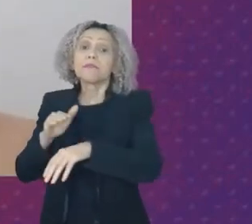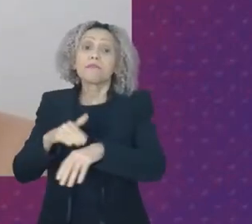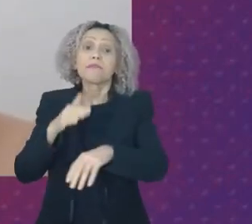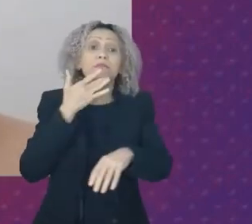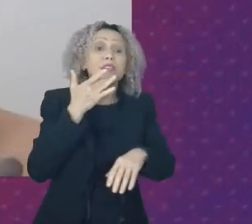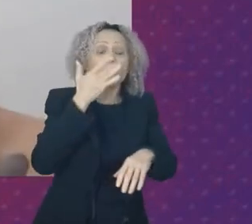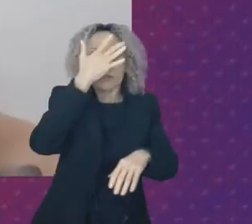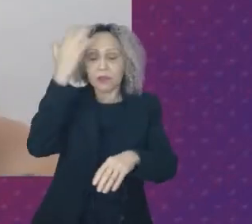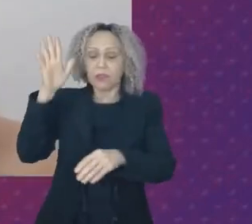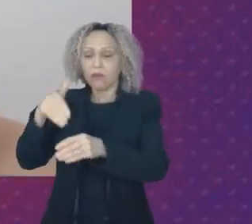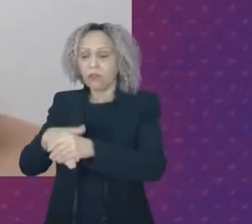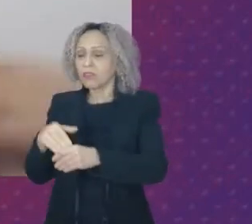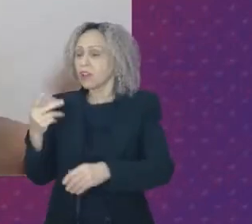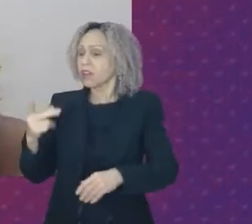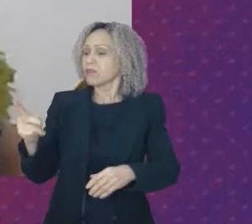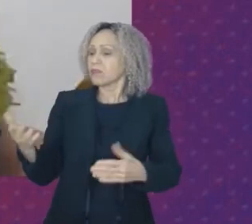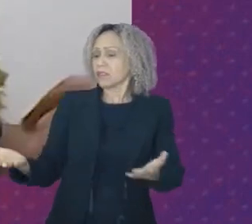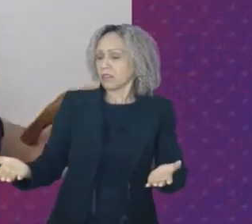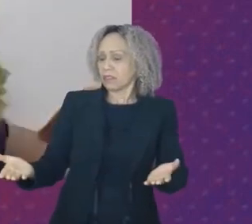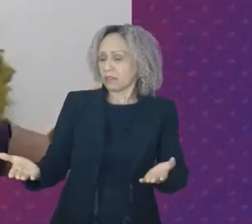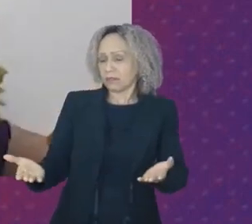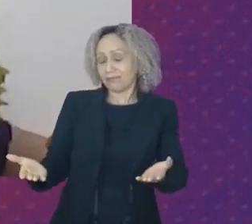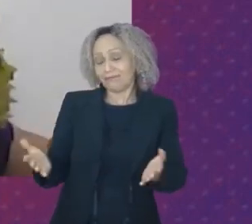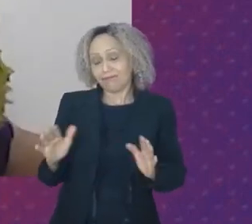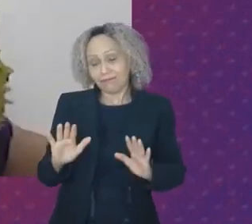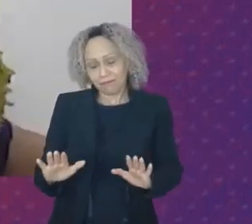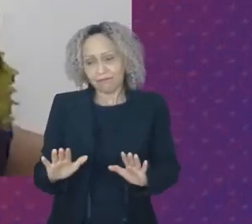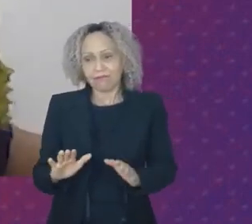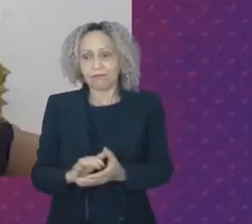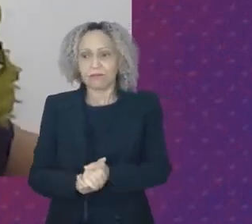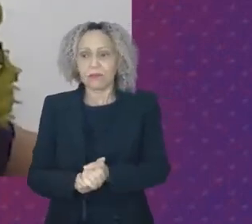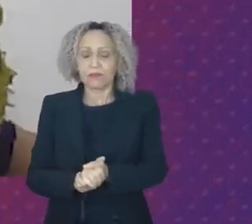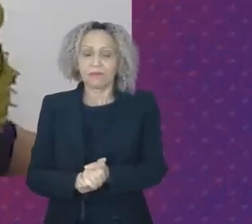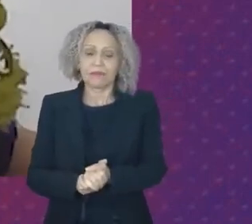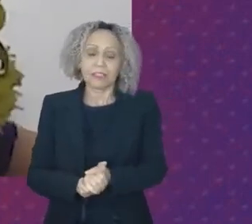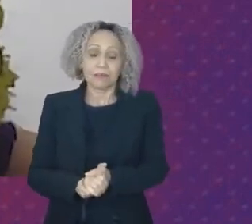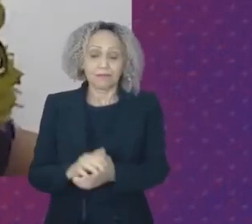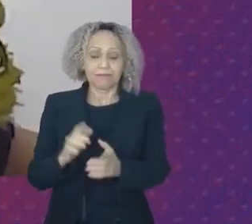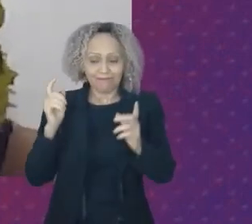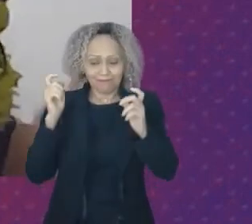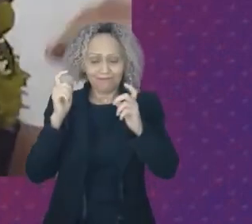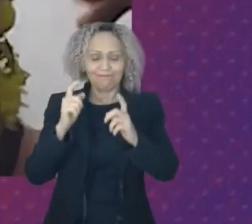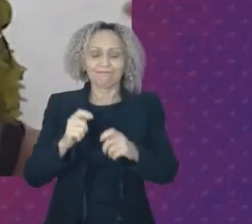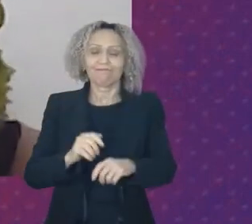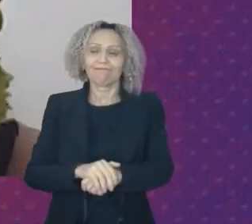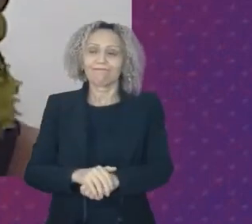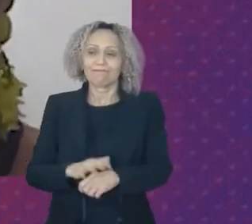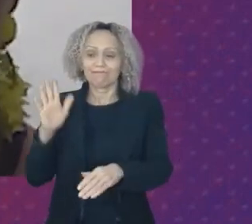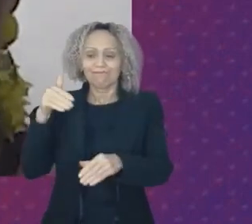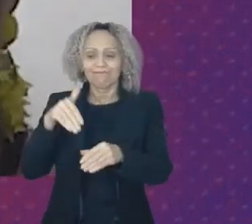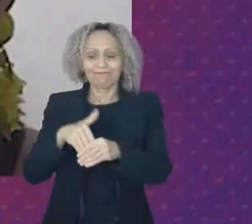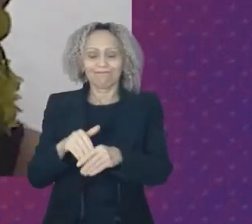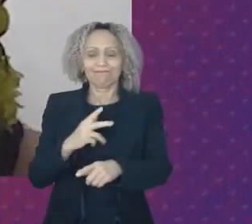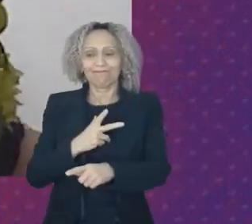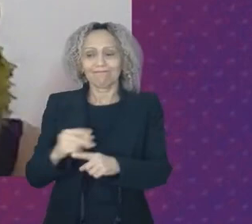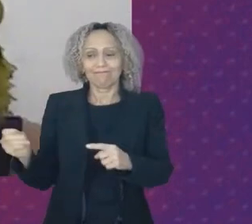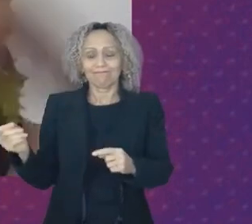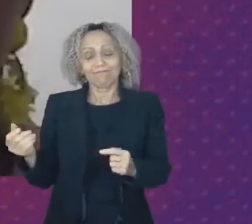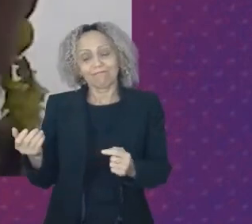que a gente possa ter êxito no resultado eleitoral lá na frente. E aí,